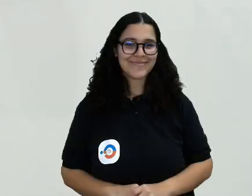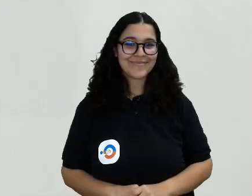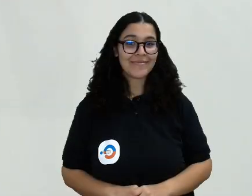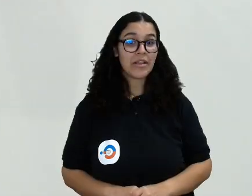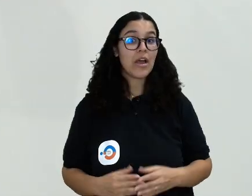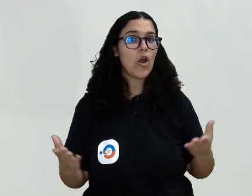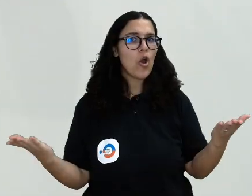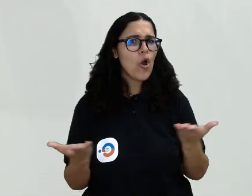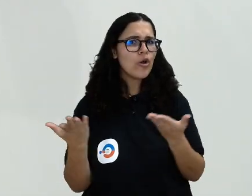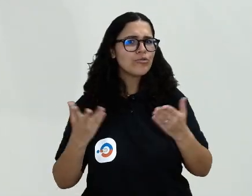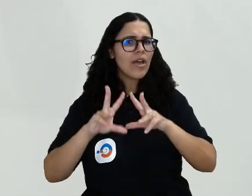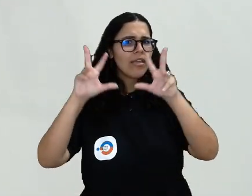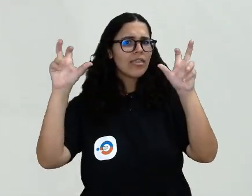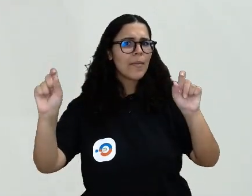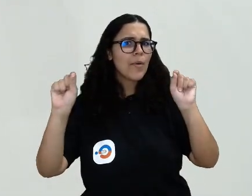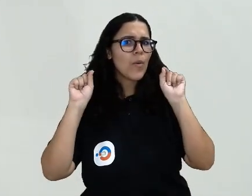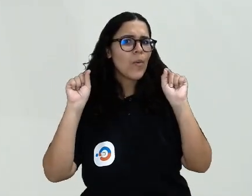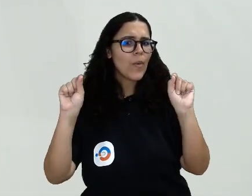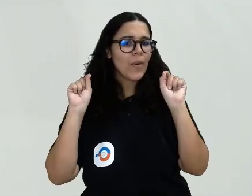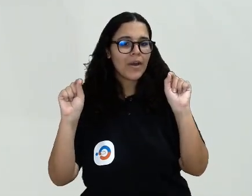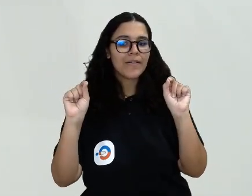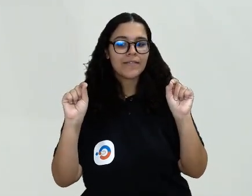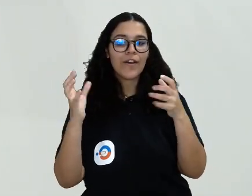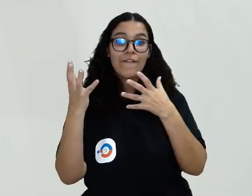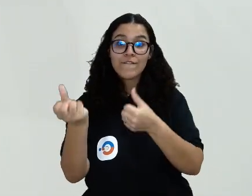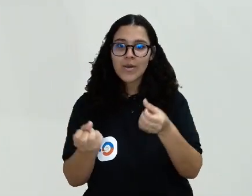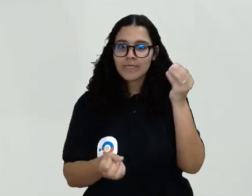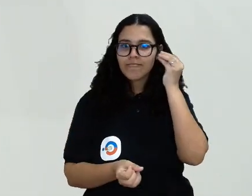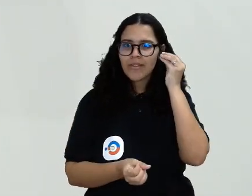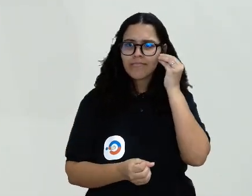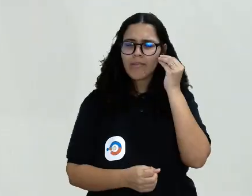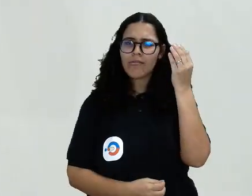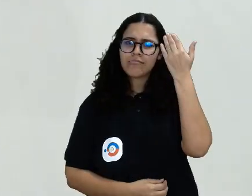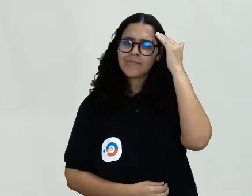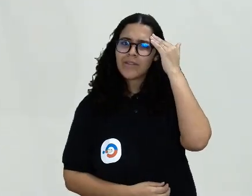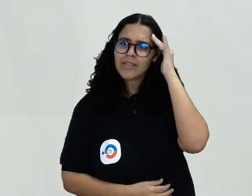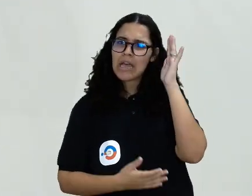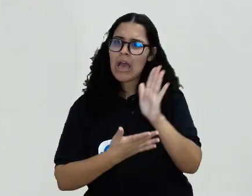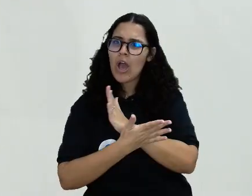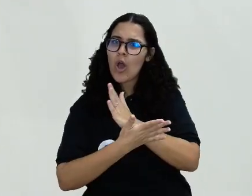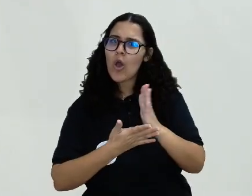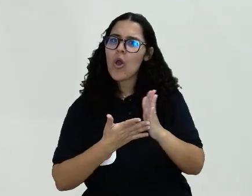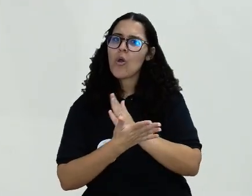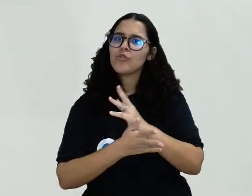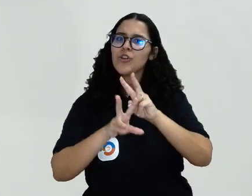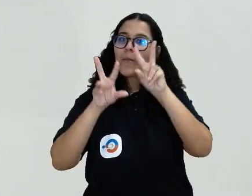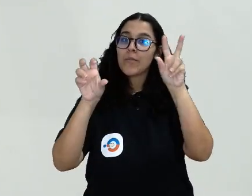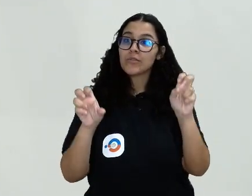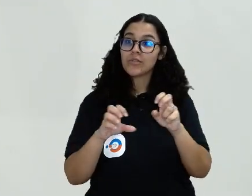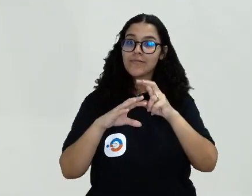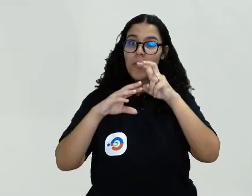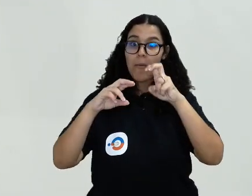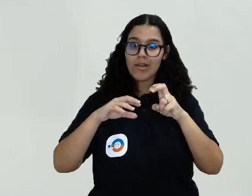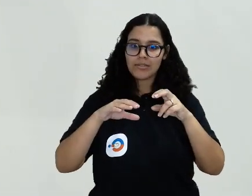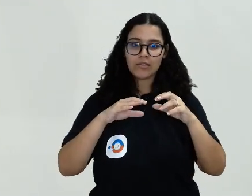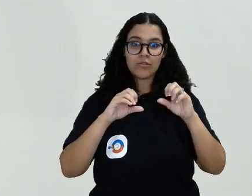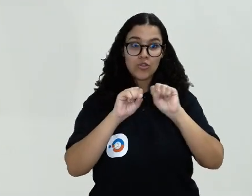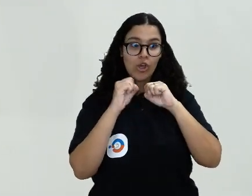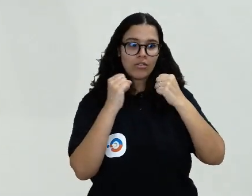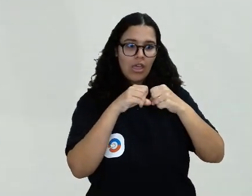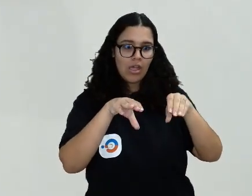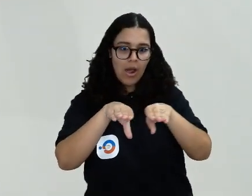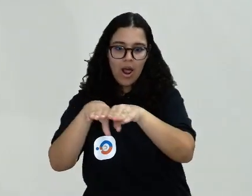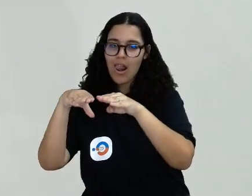E a onda de hoje nós vamos tentar compreender algumas razões da desigualdade social no Brasil.